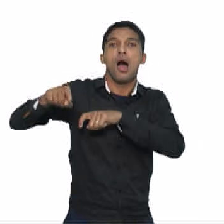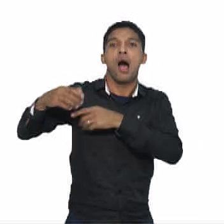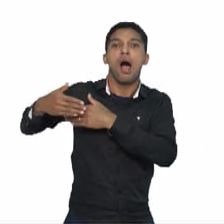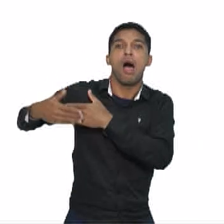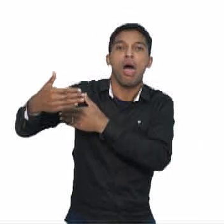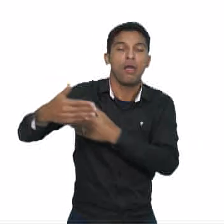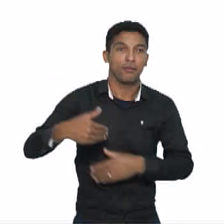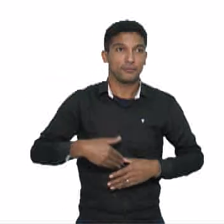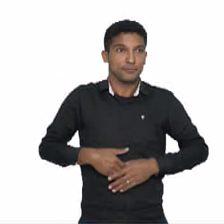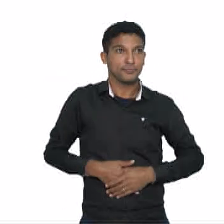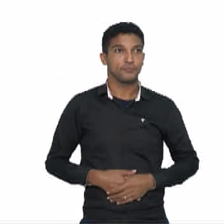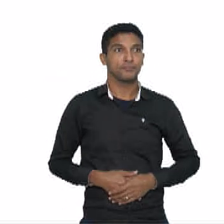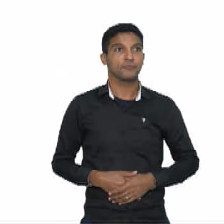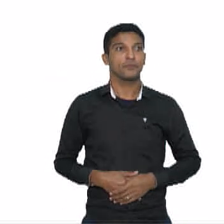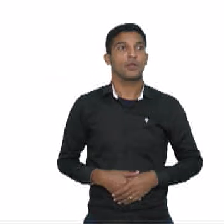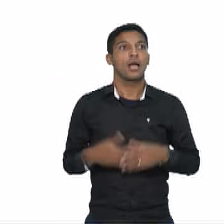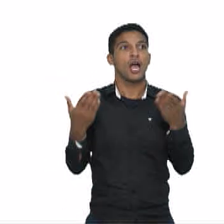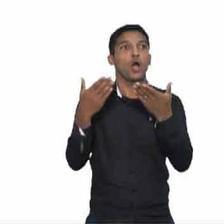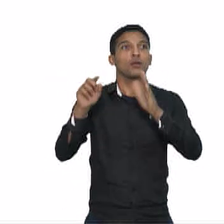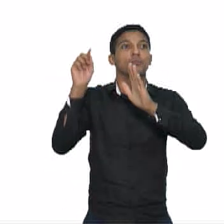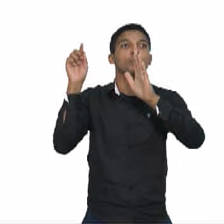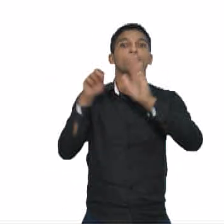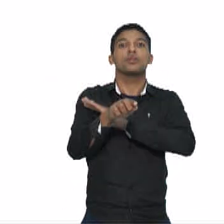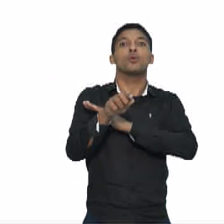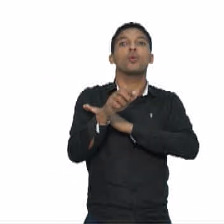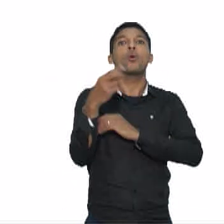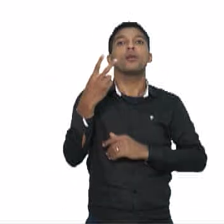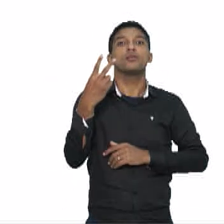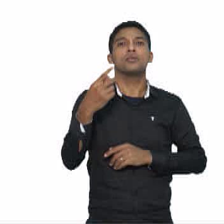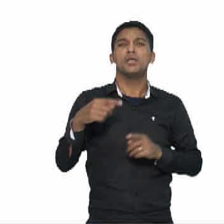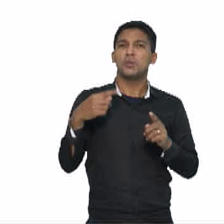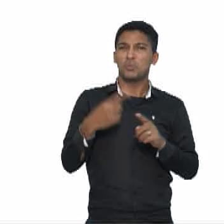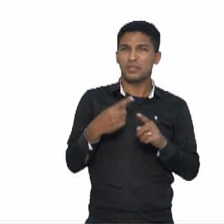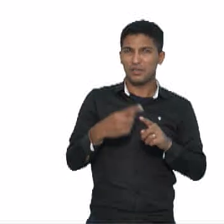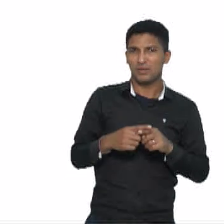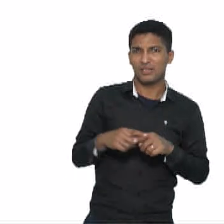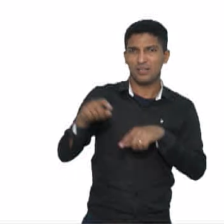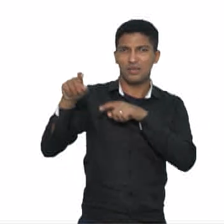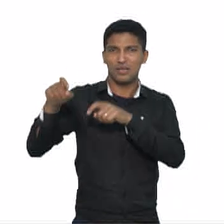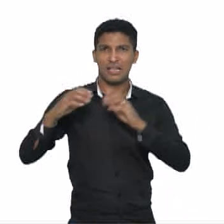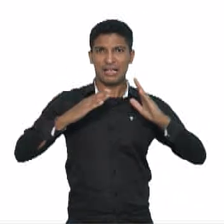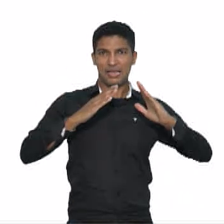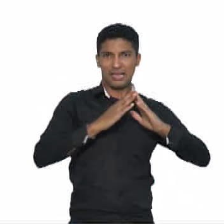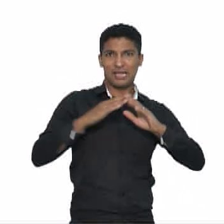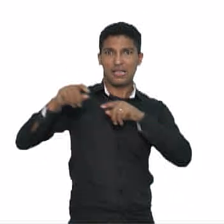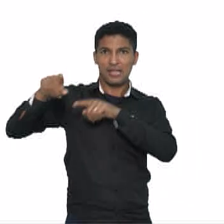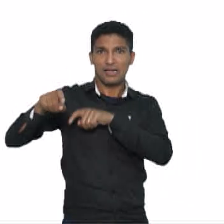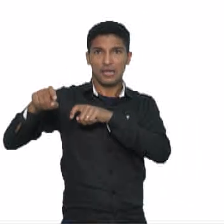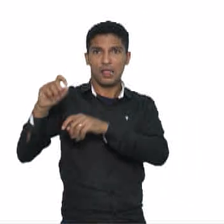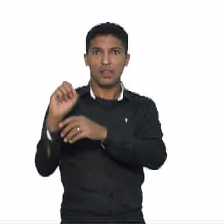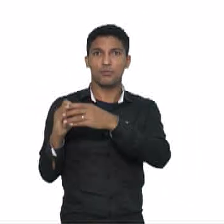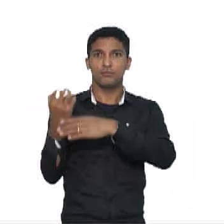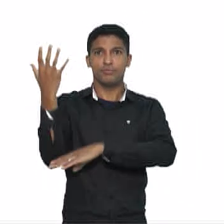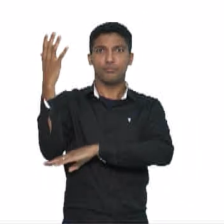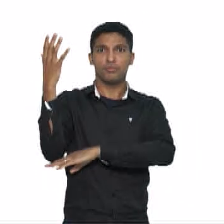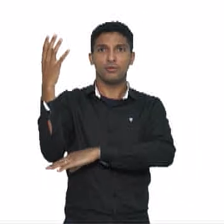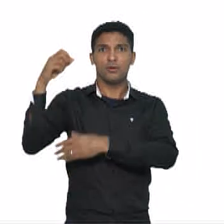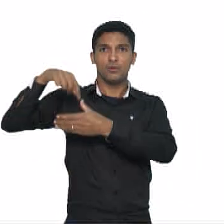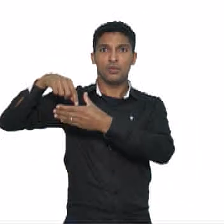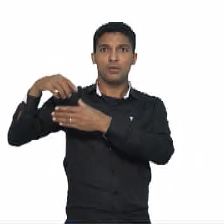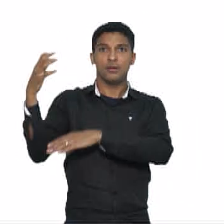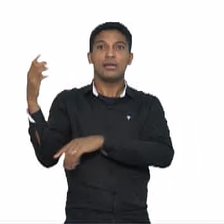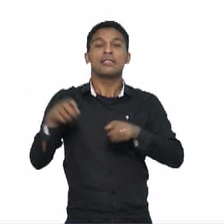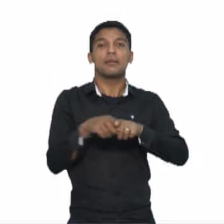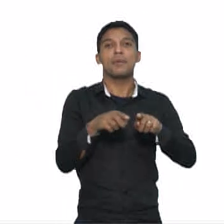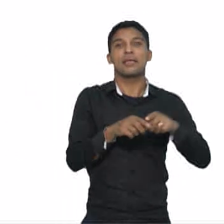praticar agricultura e pecuária? O que impedia? Uma vez esgotados os alimentos,